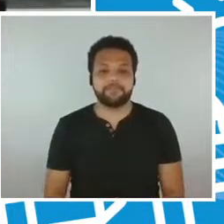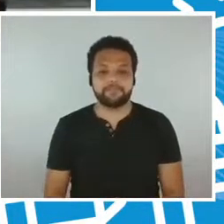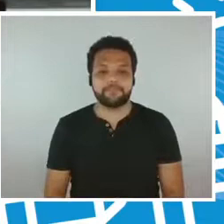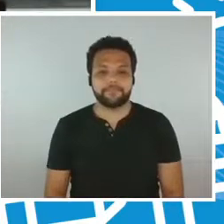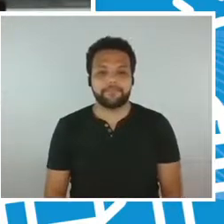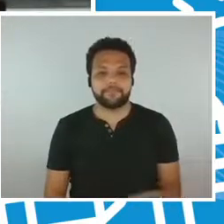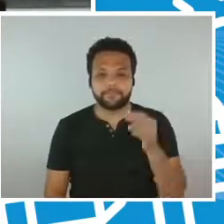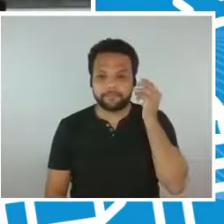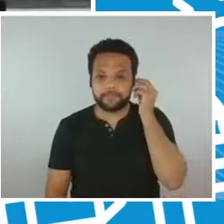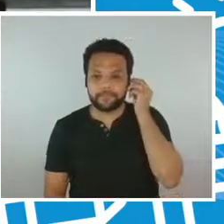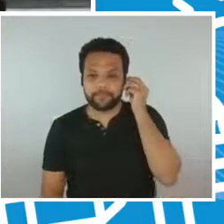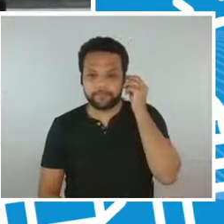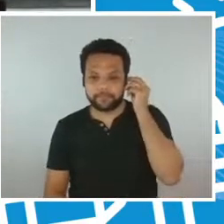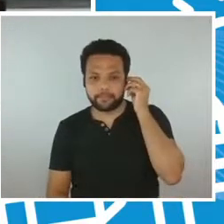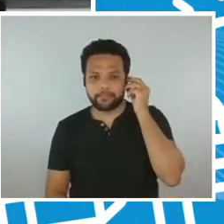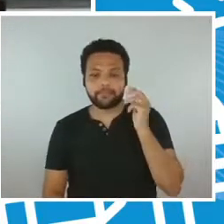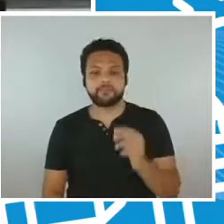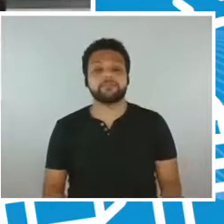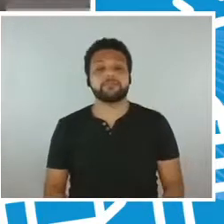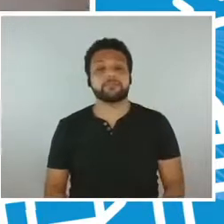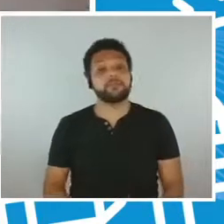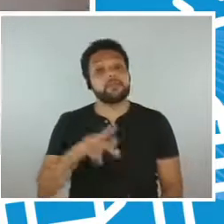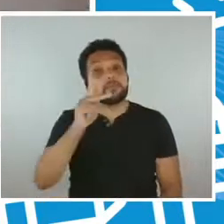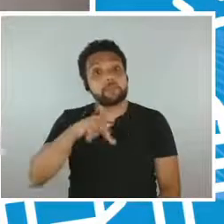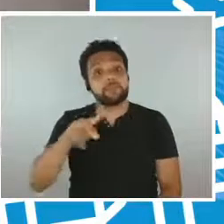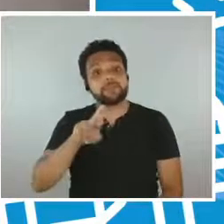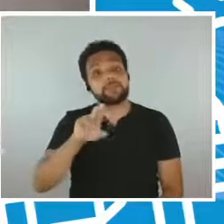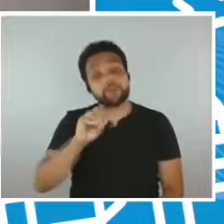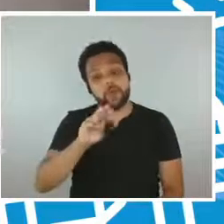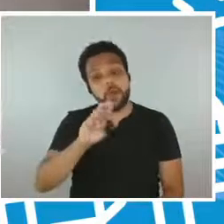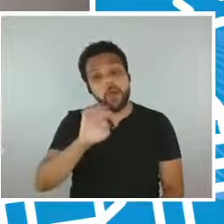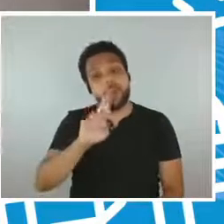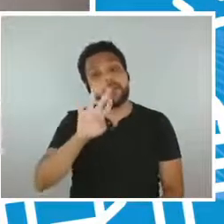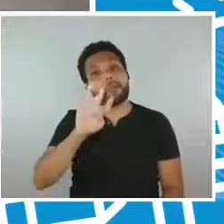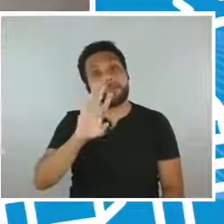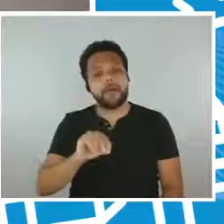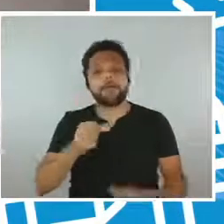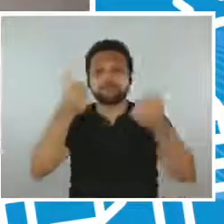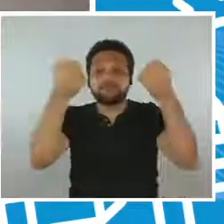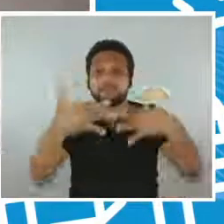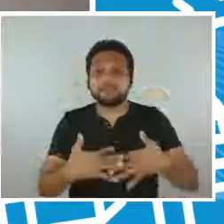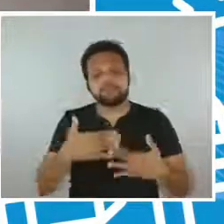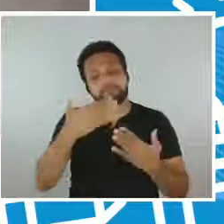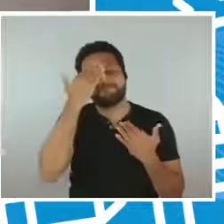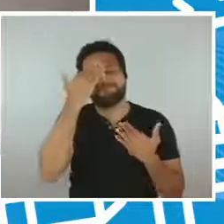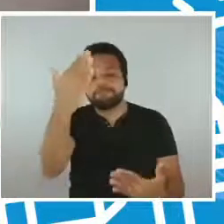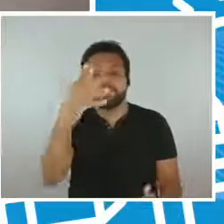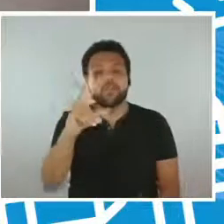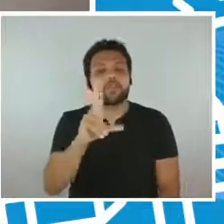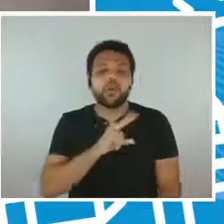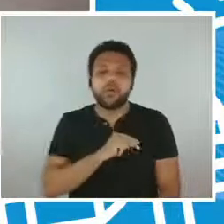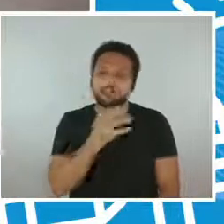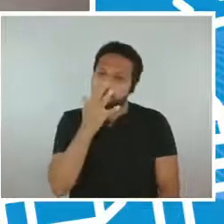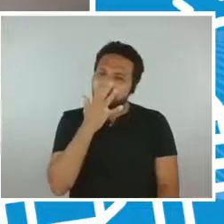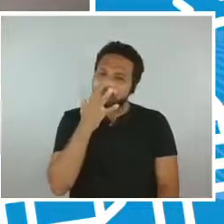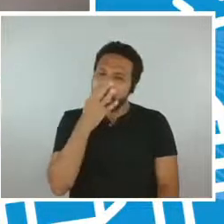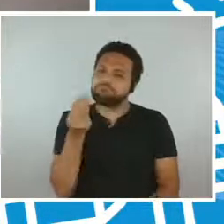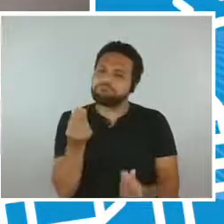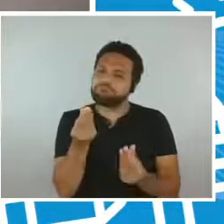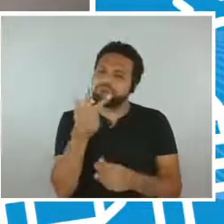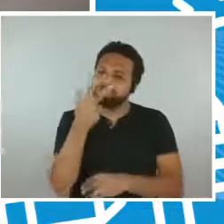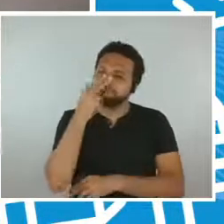Muito obrigado, professor Roberto. Muito obrigado. Muito instigante